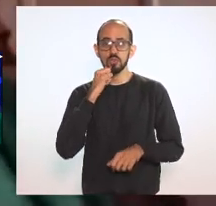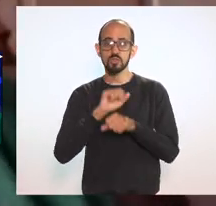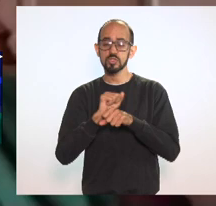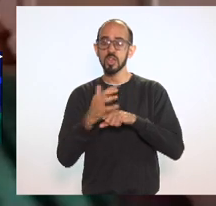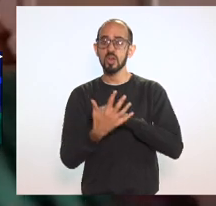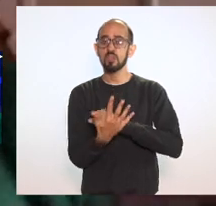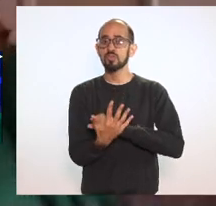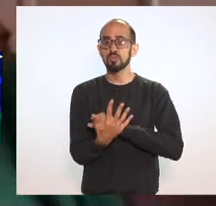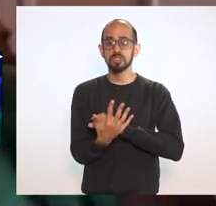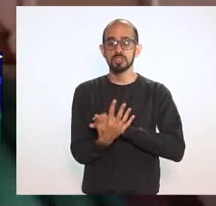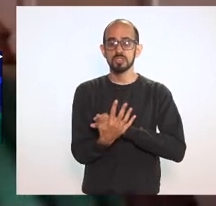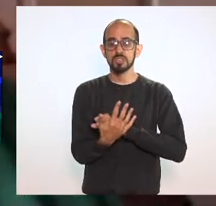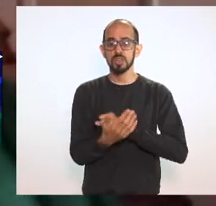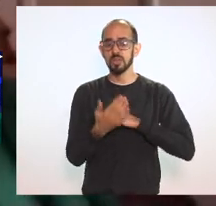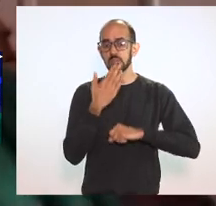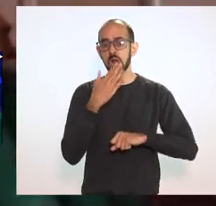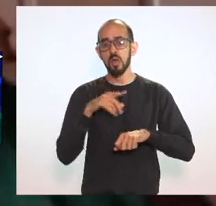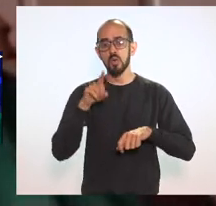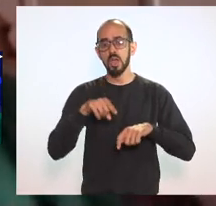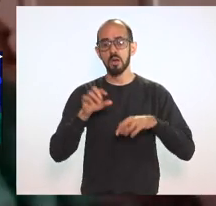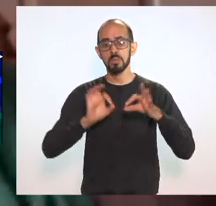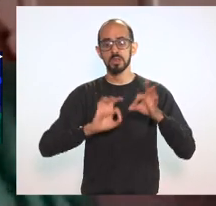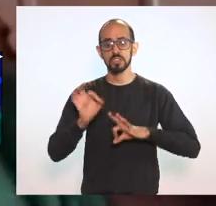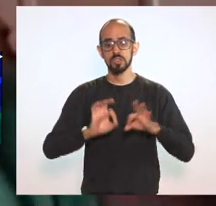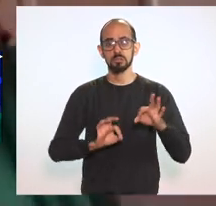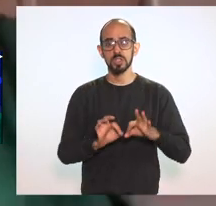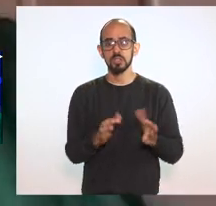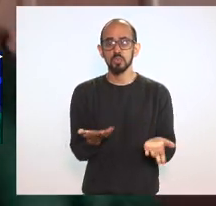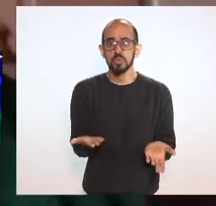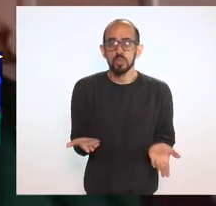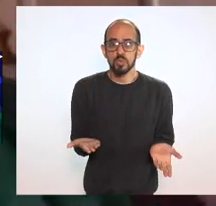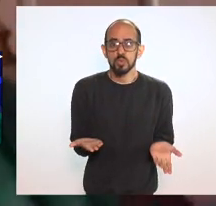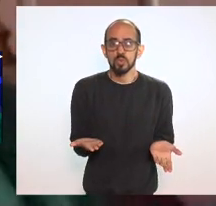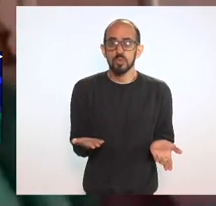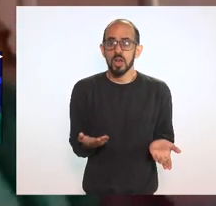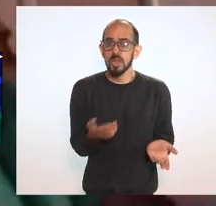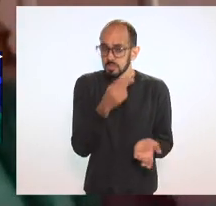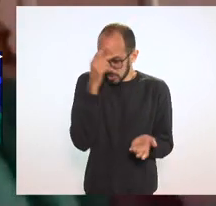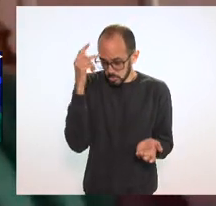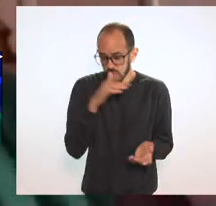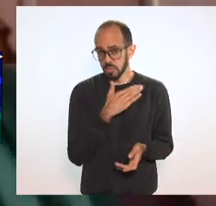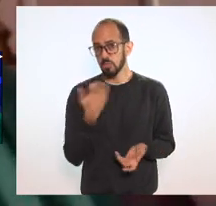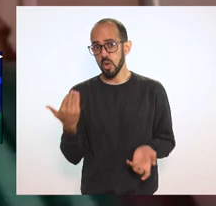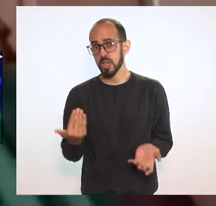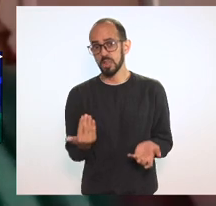estado para garantir a vida a gente as pessoas estão morrendo